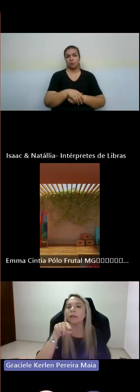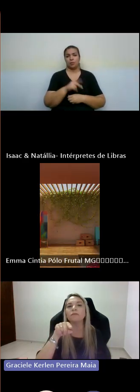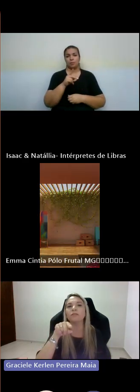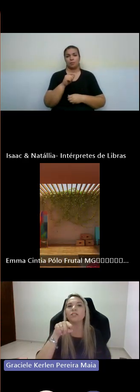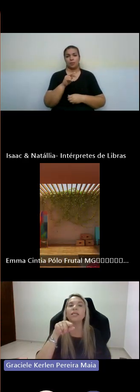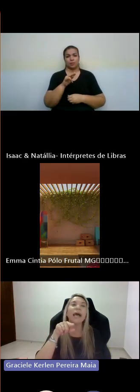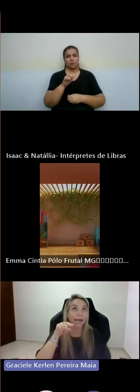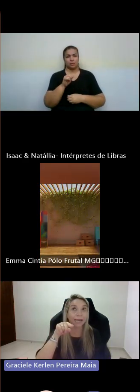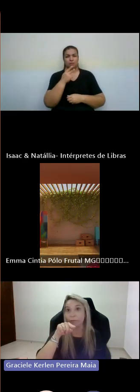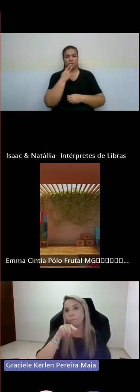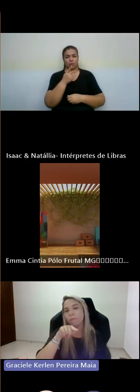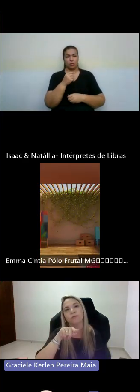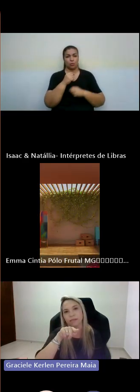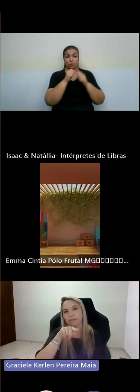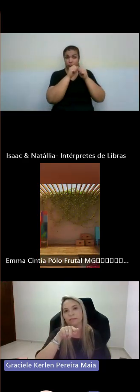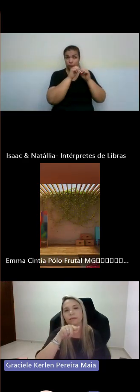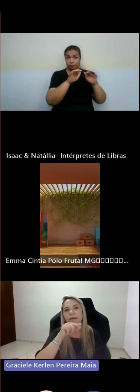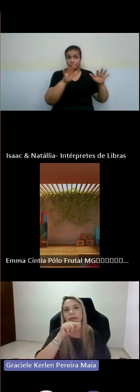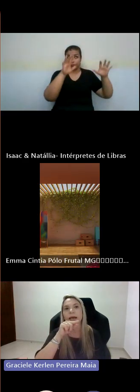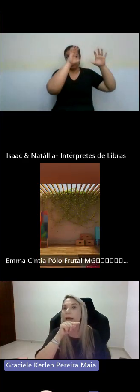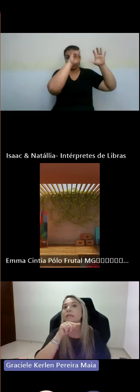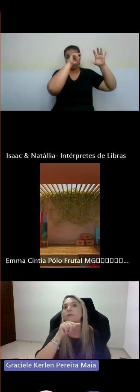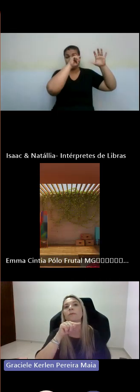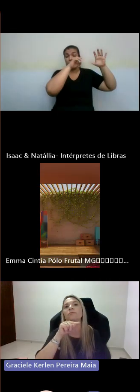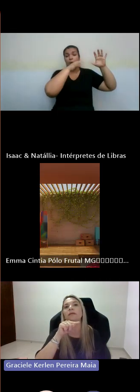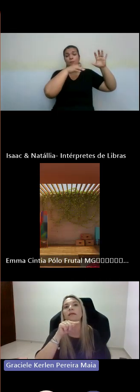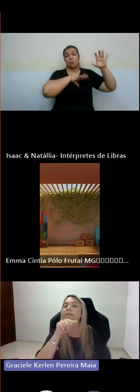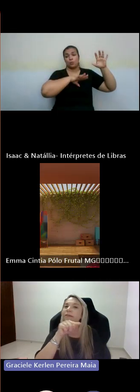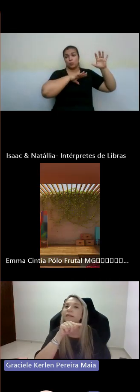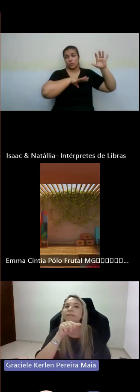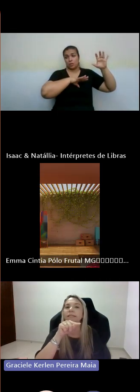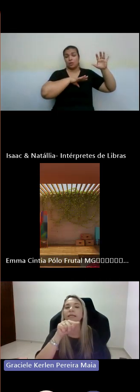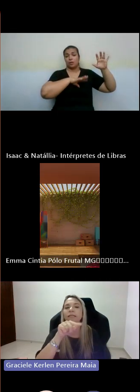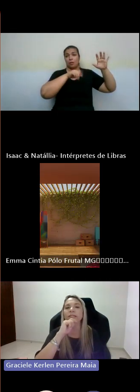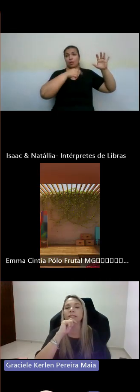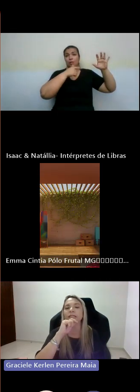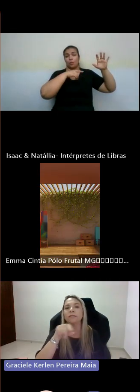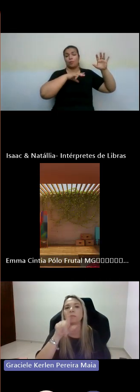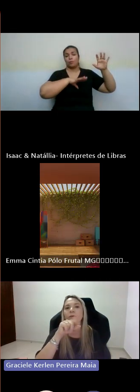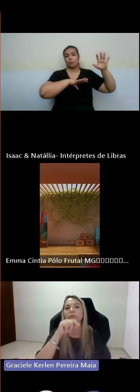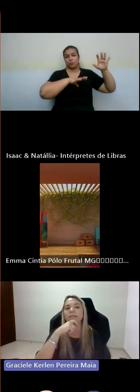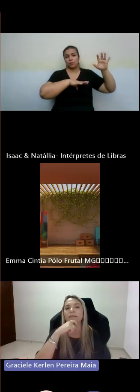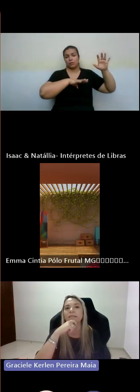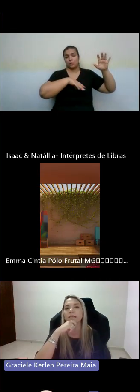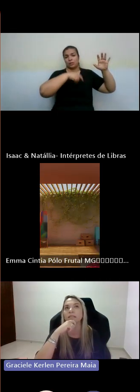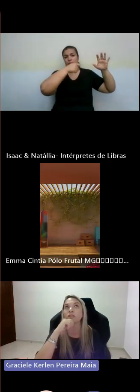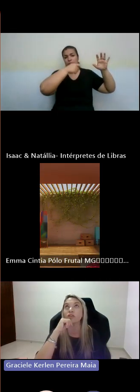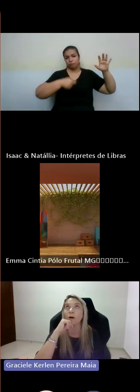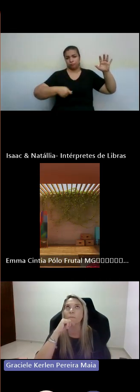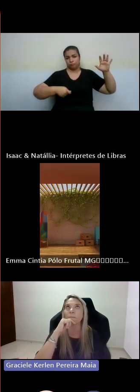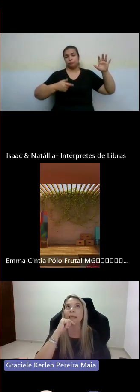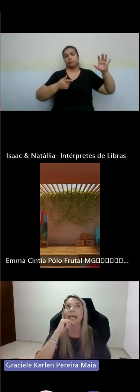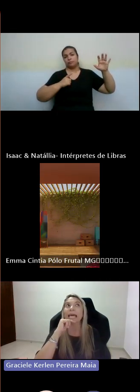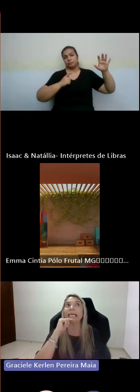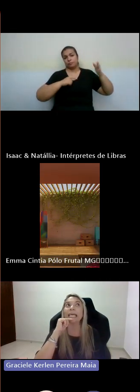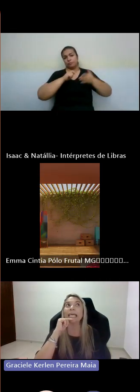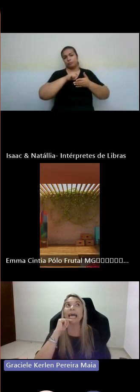do balão, gente, é língua portuguesa. É a língua portuguesa escrita, né? Na verdade, a língua portuguesa escrita.